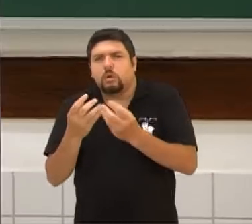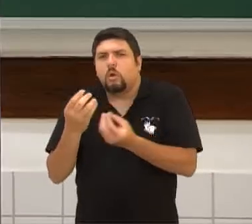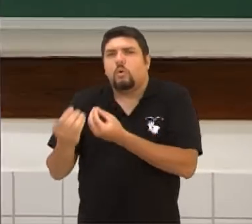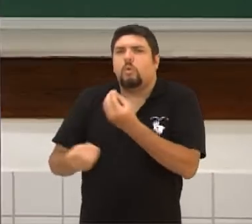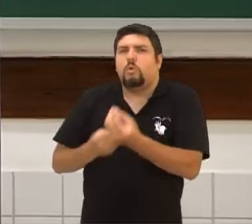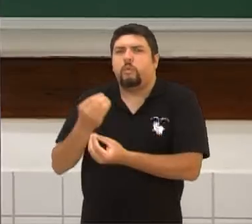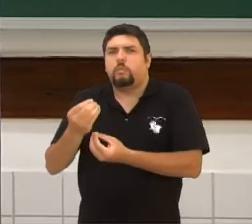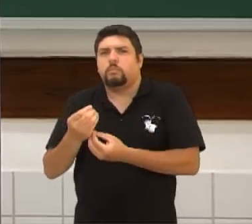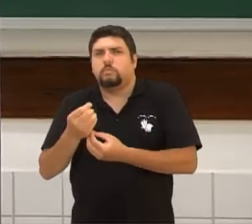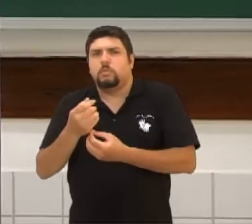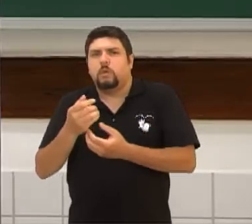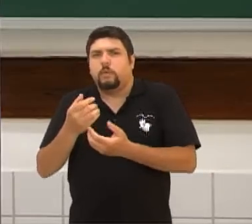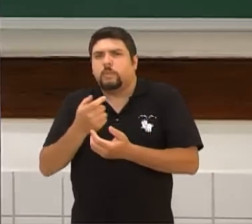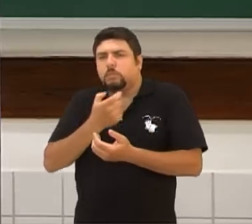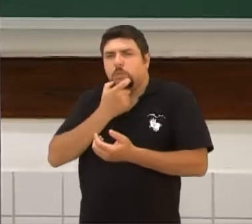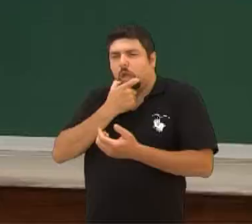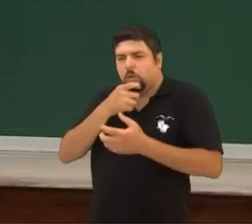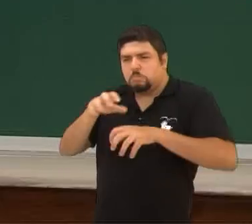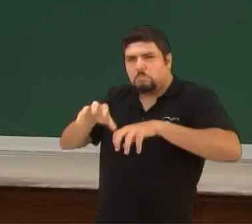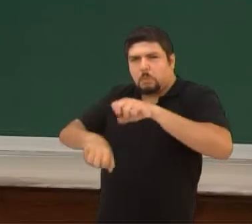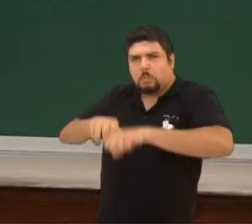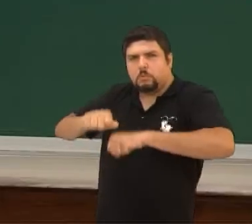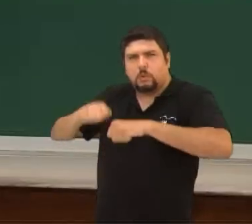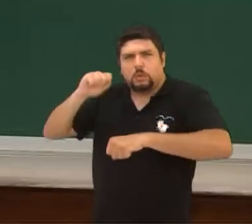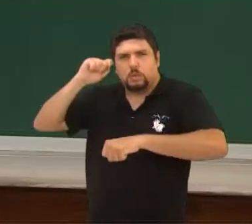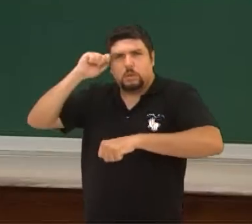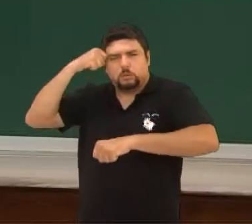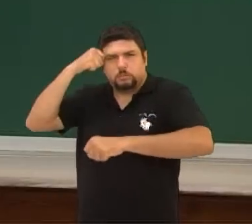africanos nesse período do apartheid lá na África.